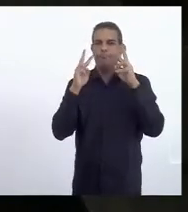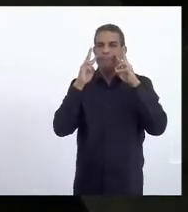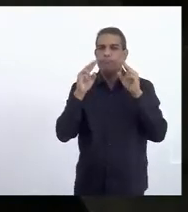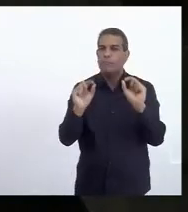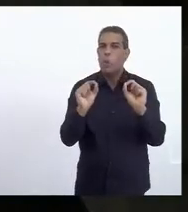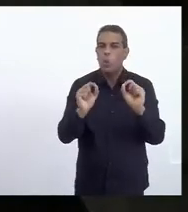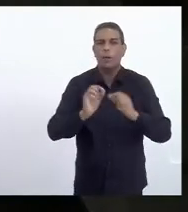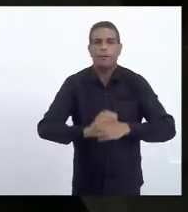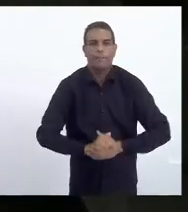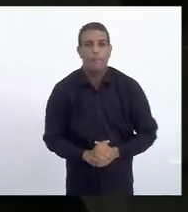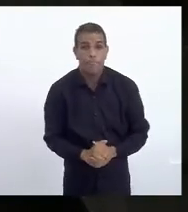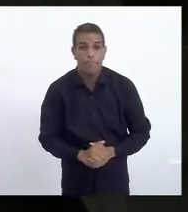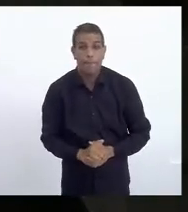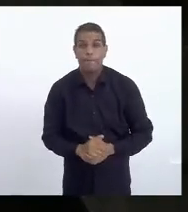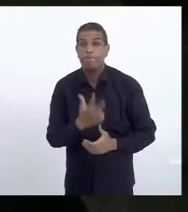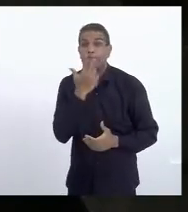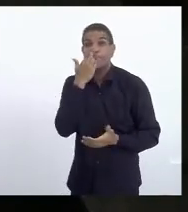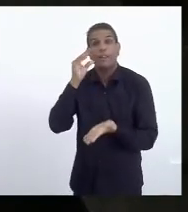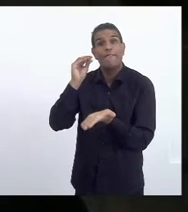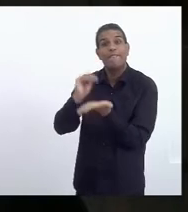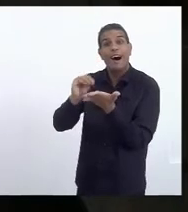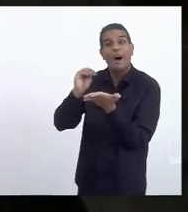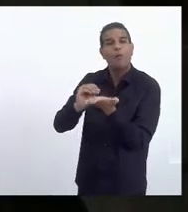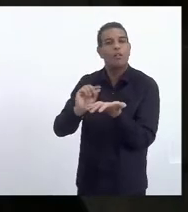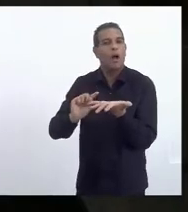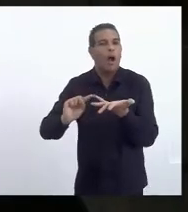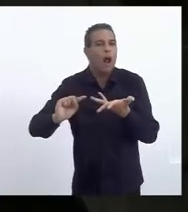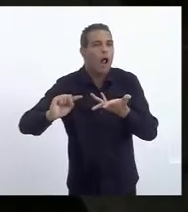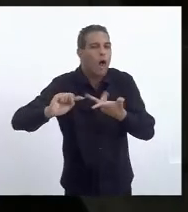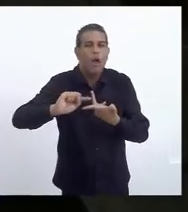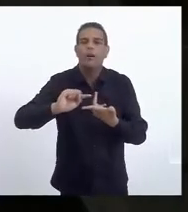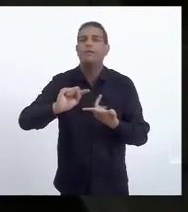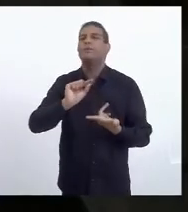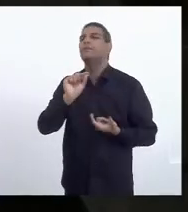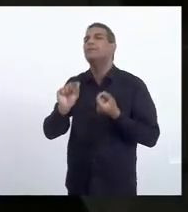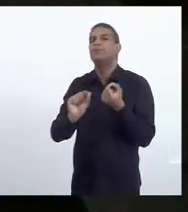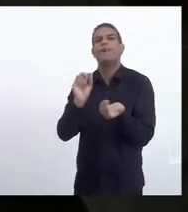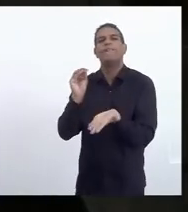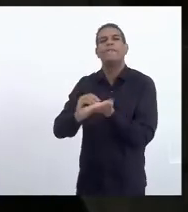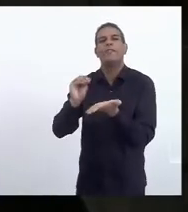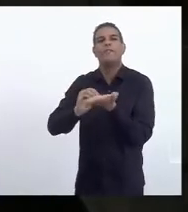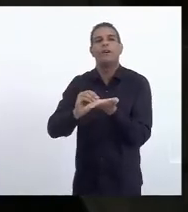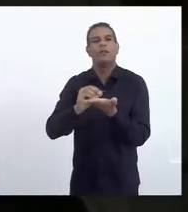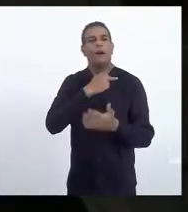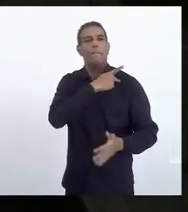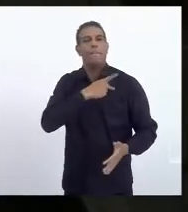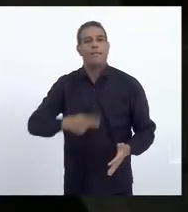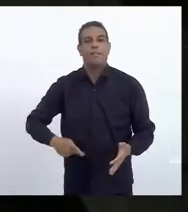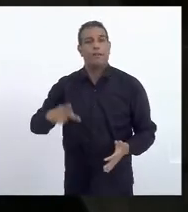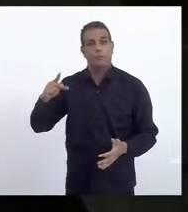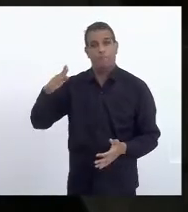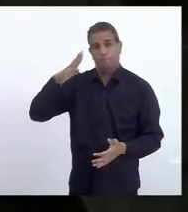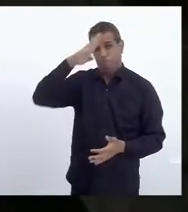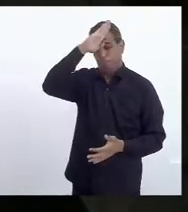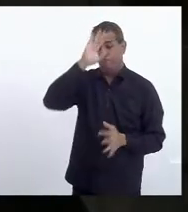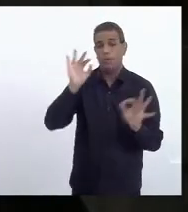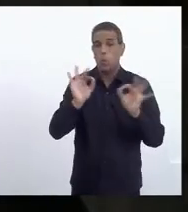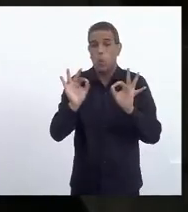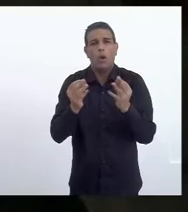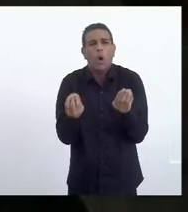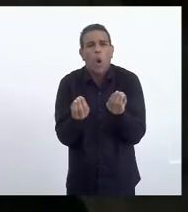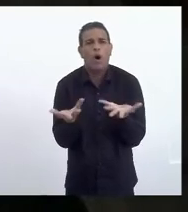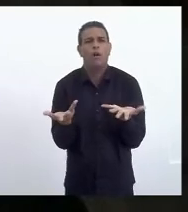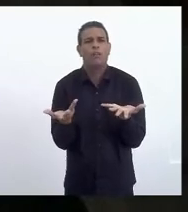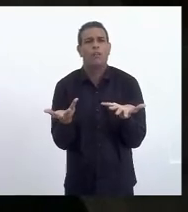ressaltar a elzenir ausência do presidente brasileiro me